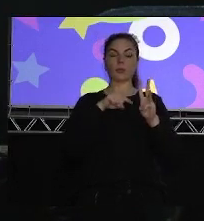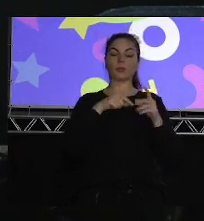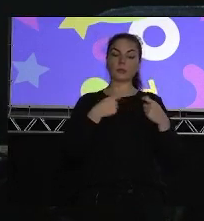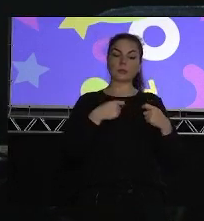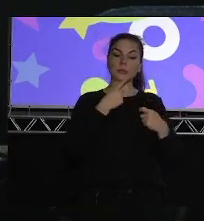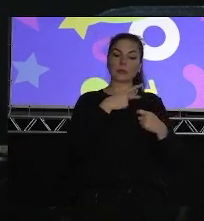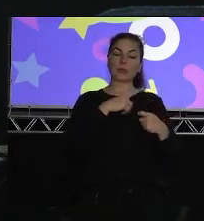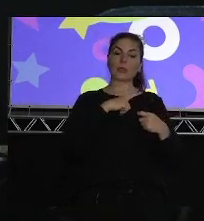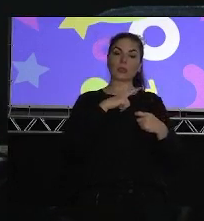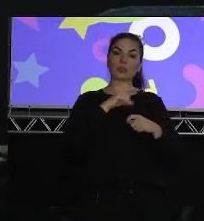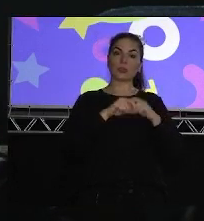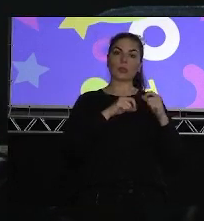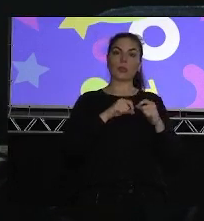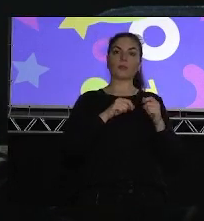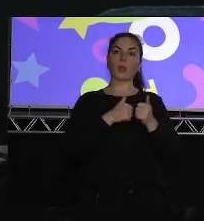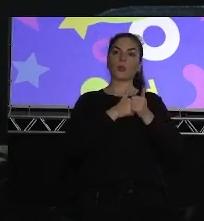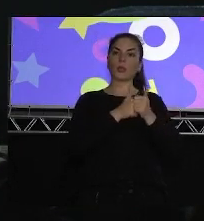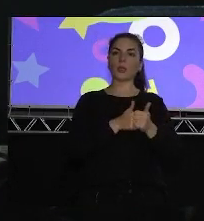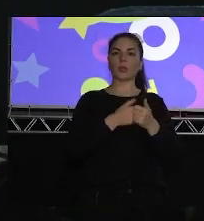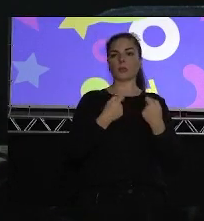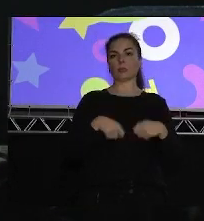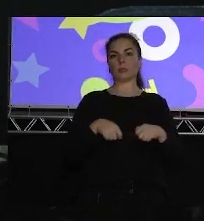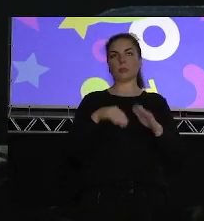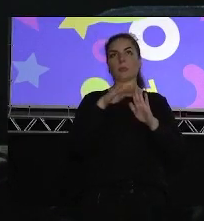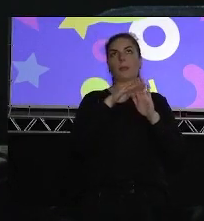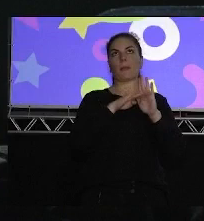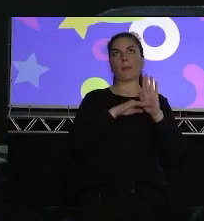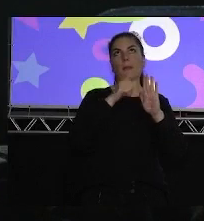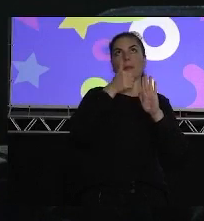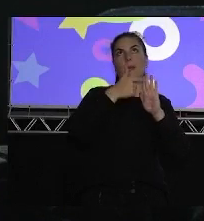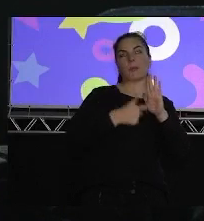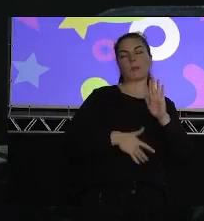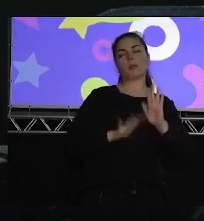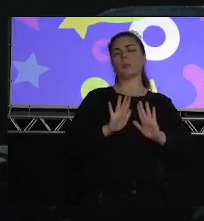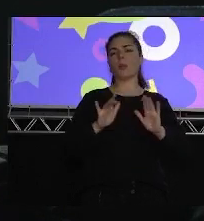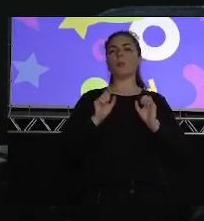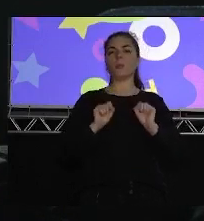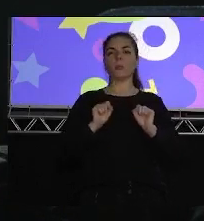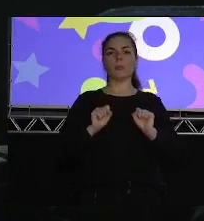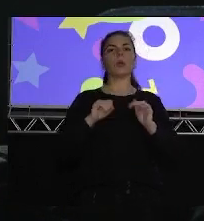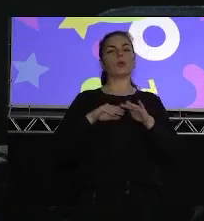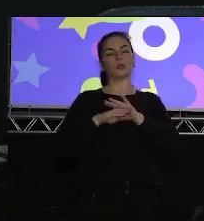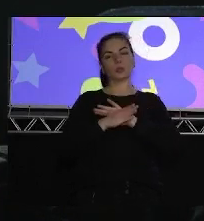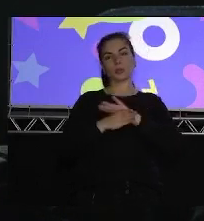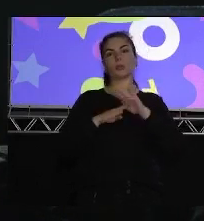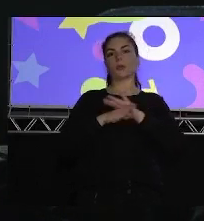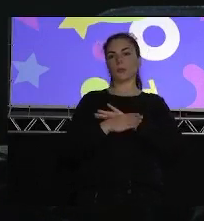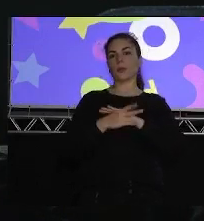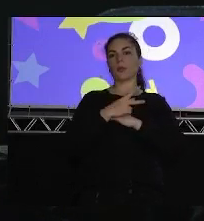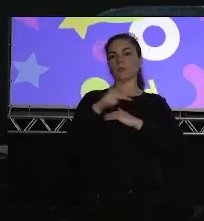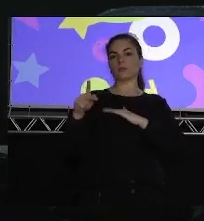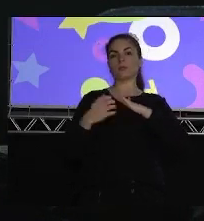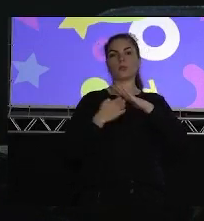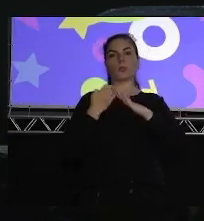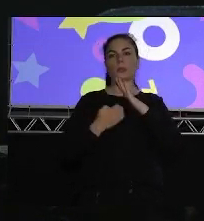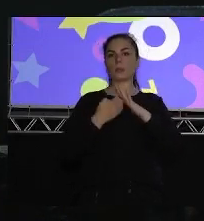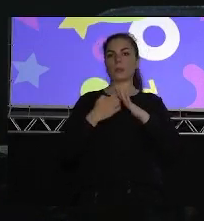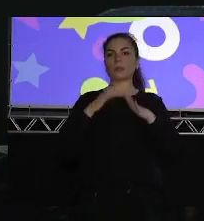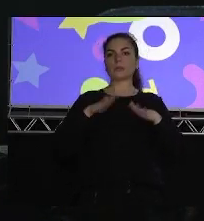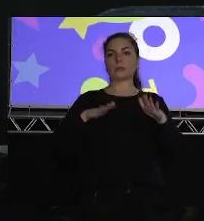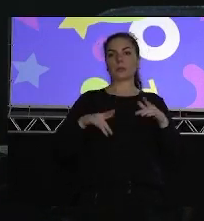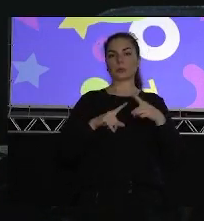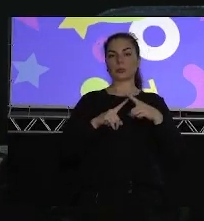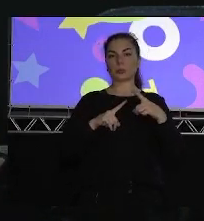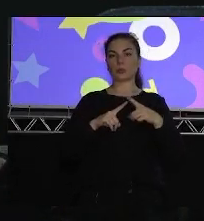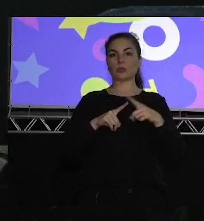ele é um guia, eu não preciso seguir ele não é uma receita de bolo, eu vou adaptar ele de acordo com o contexto, e vou trabalhar a partir da necessidade